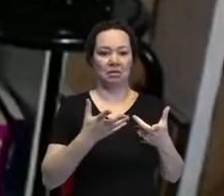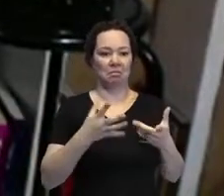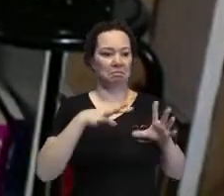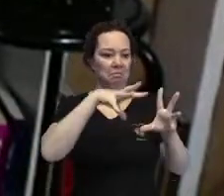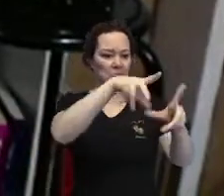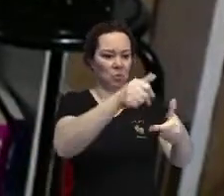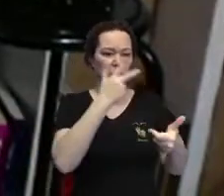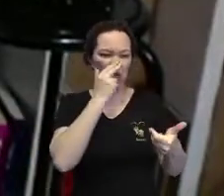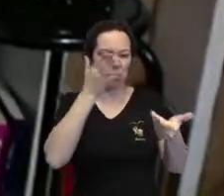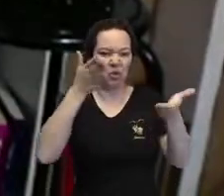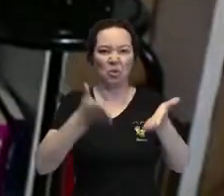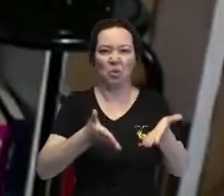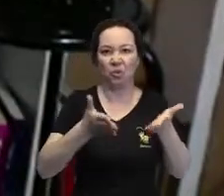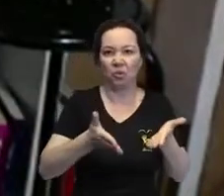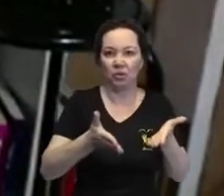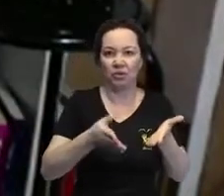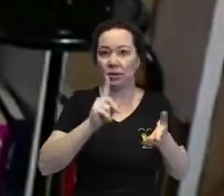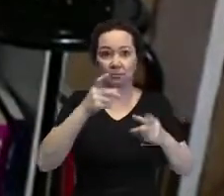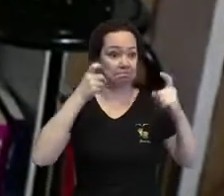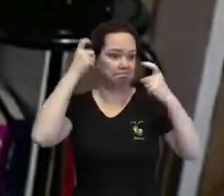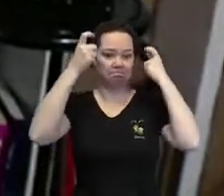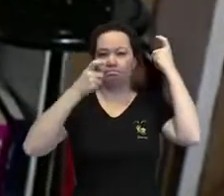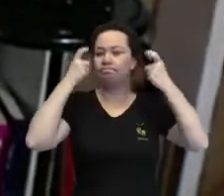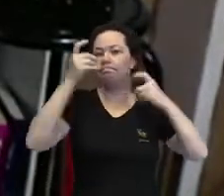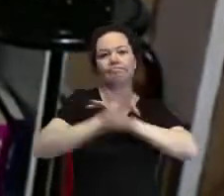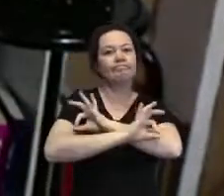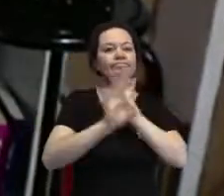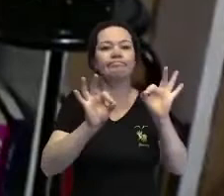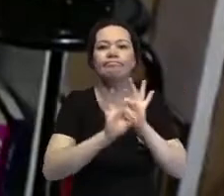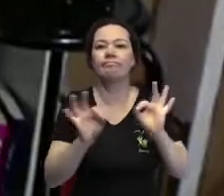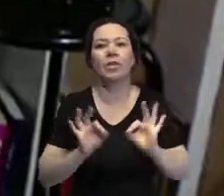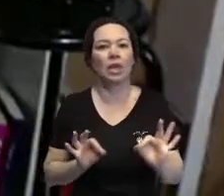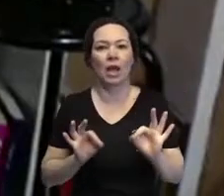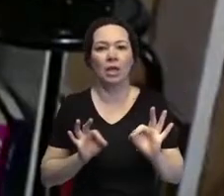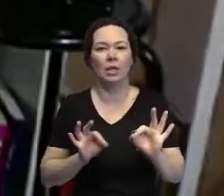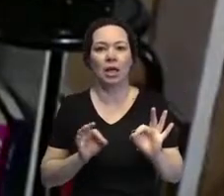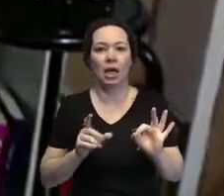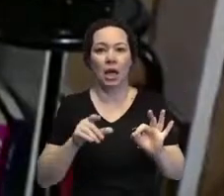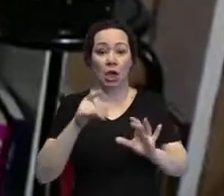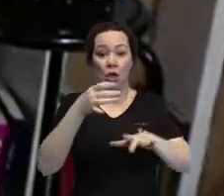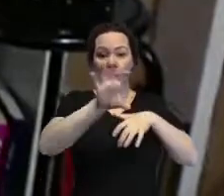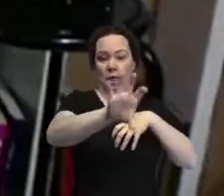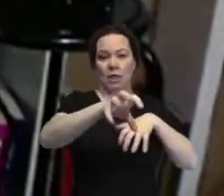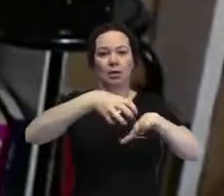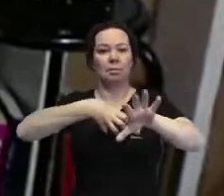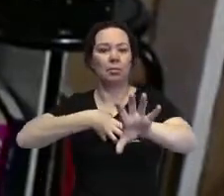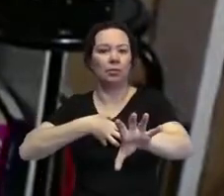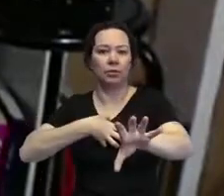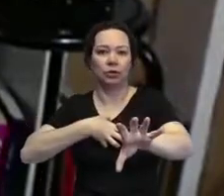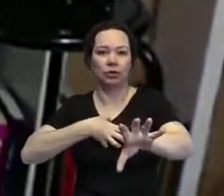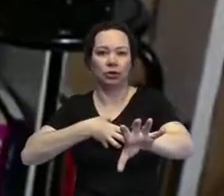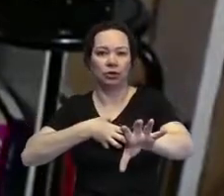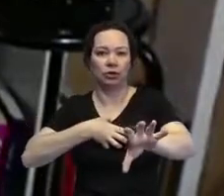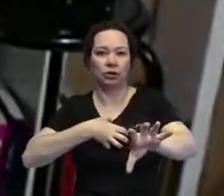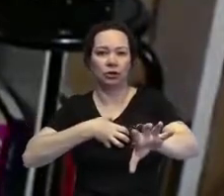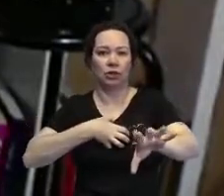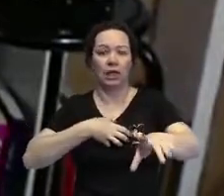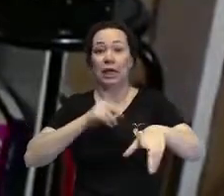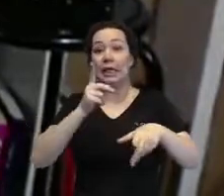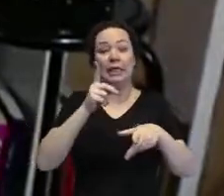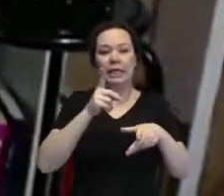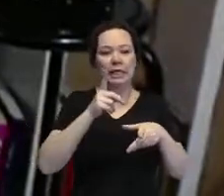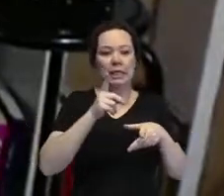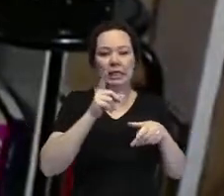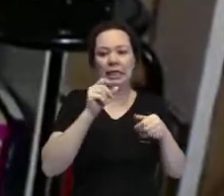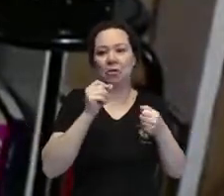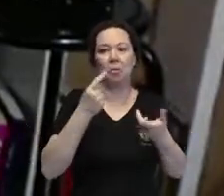preocupação, que é a ocupação prévia com o lugar do outro, que não pisa no sólido, que